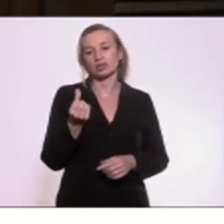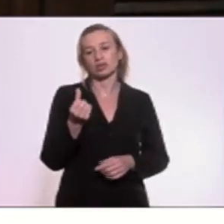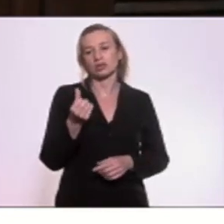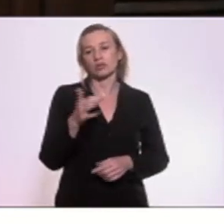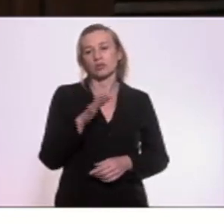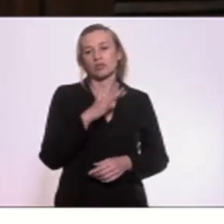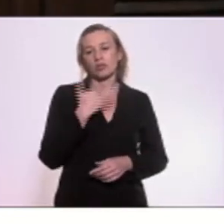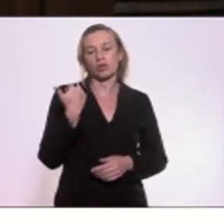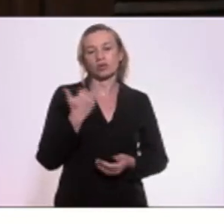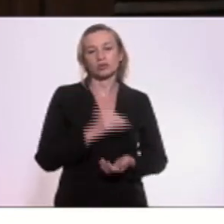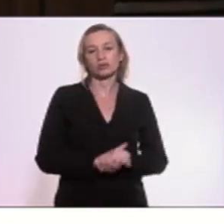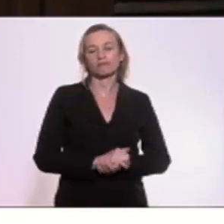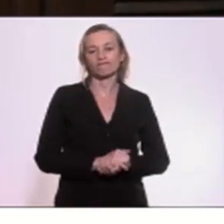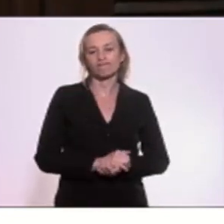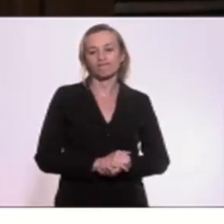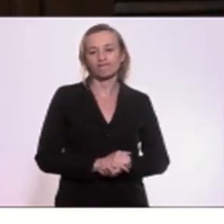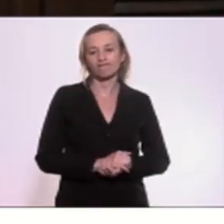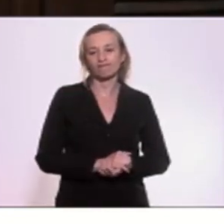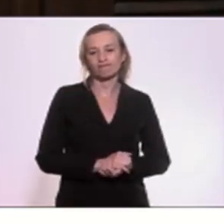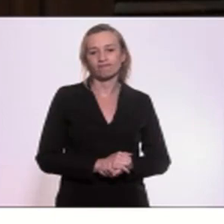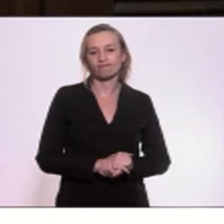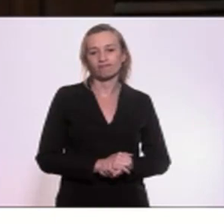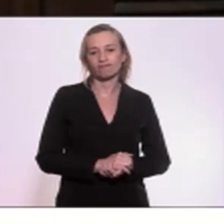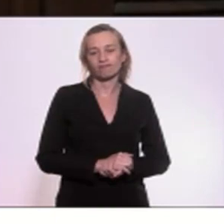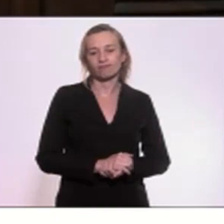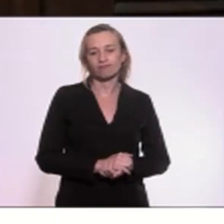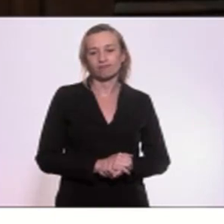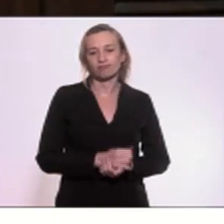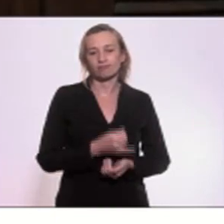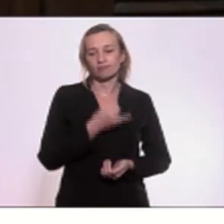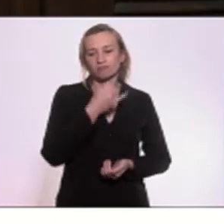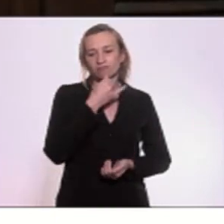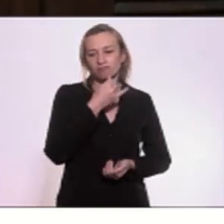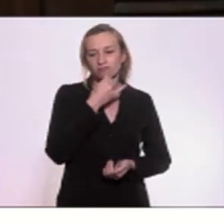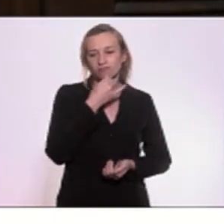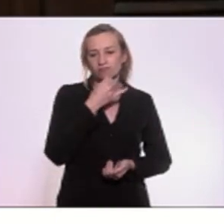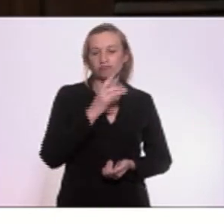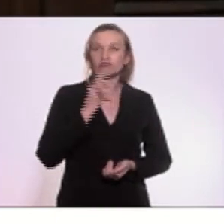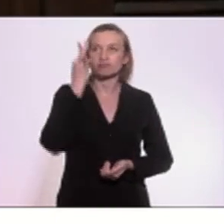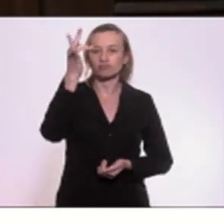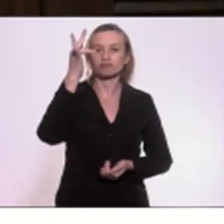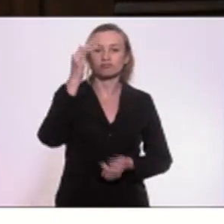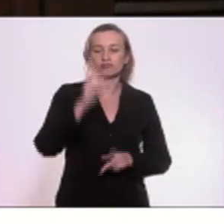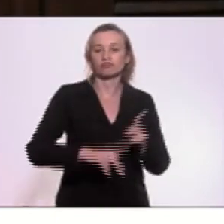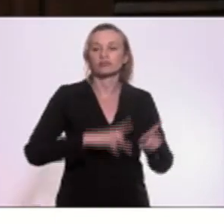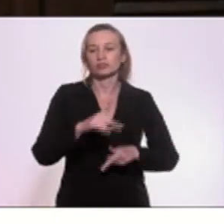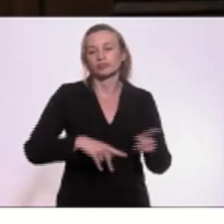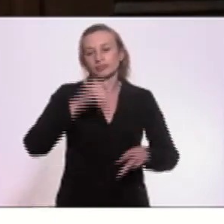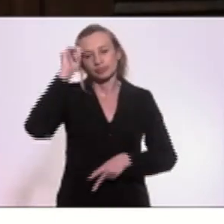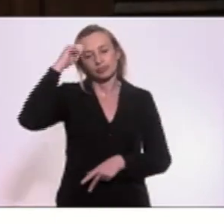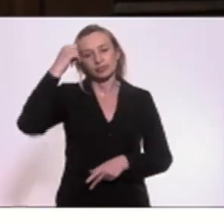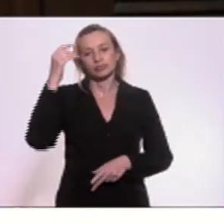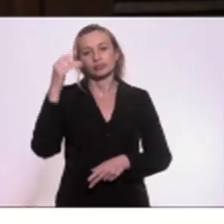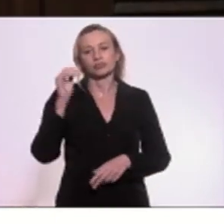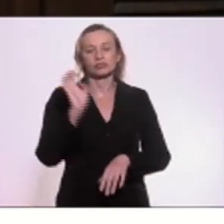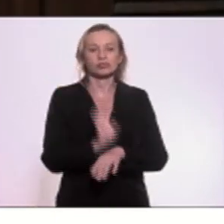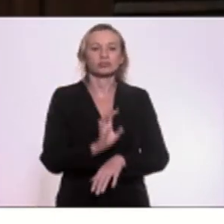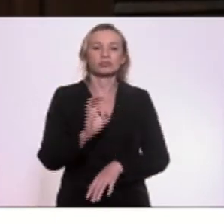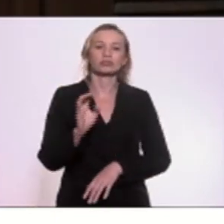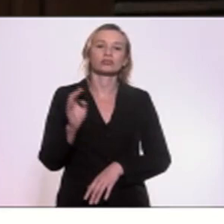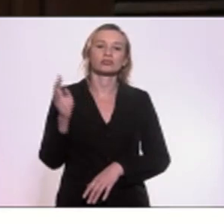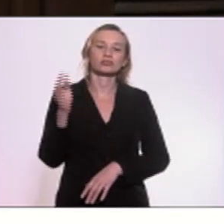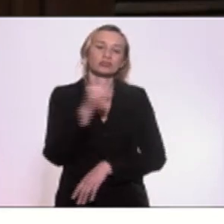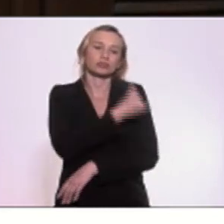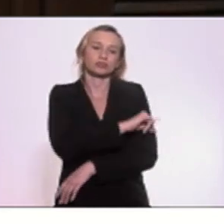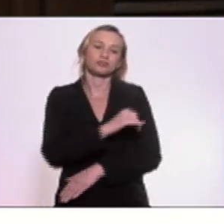uma caça ao futuro da população negra, e no estado do Rio de Janeiro, esse